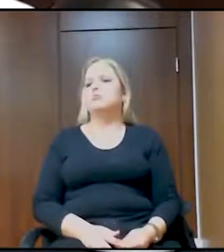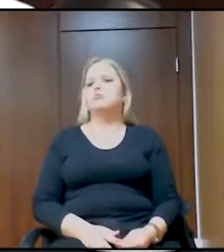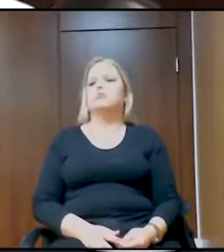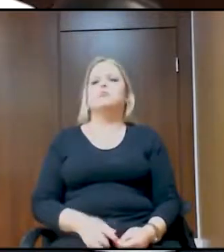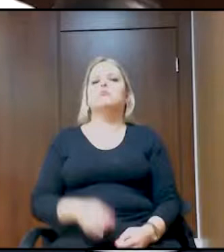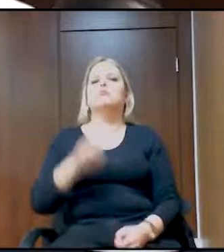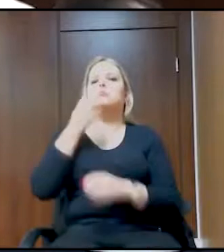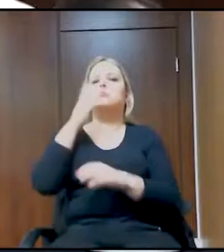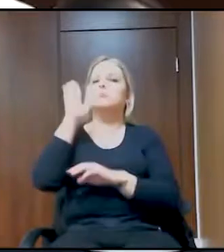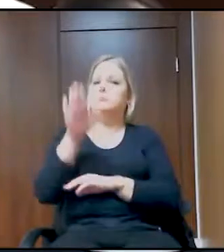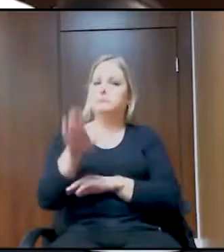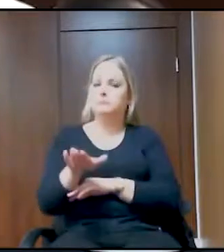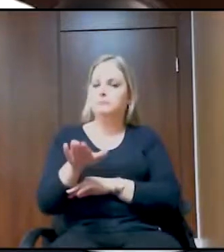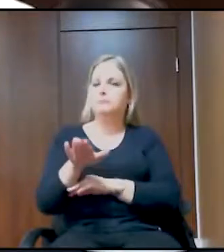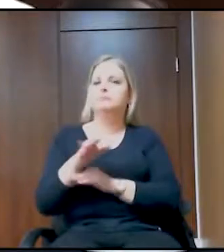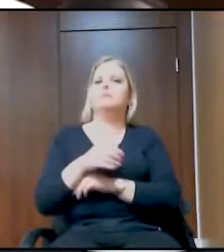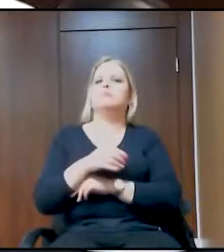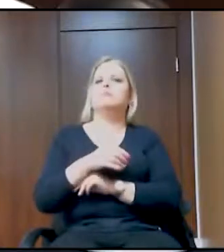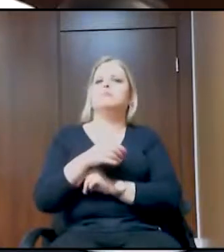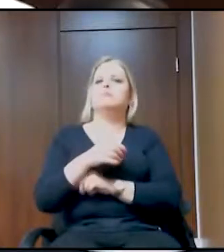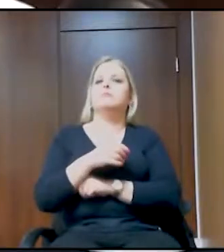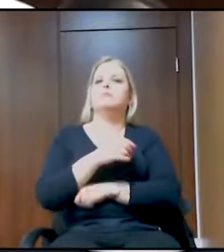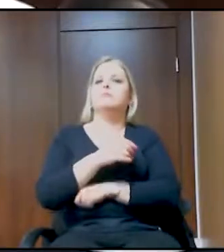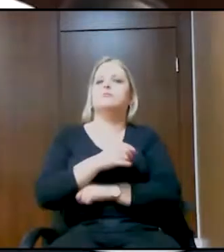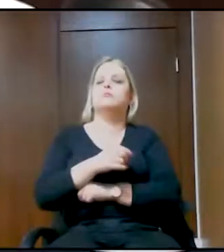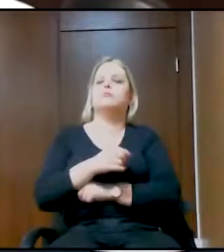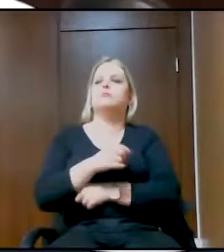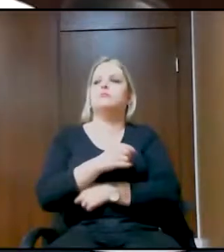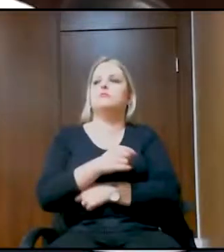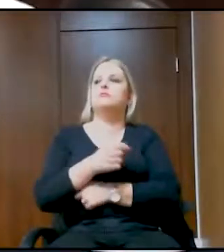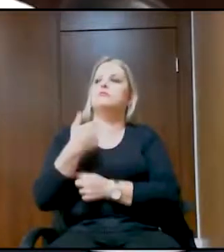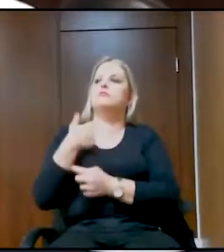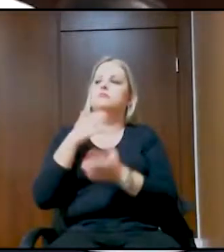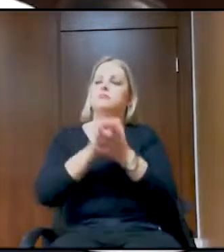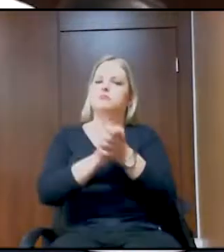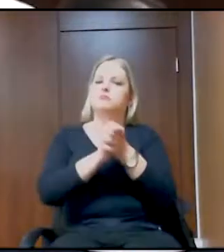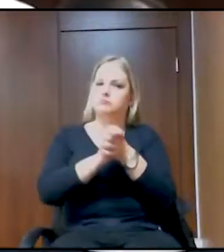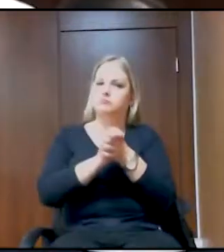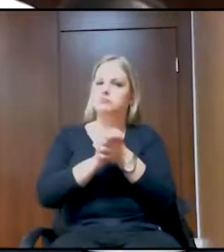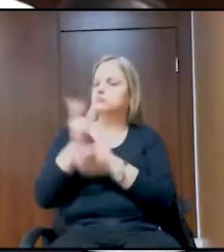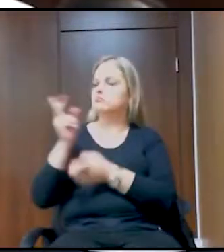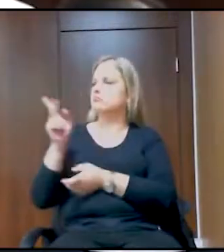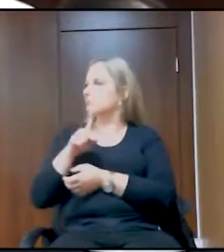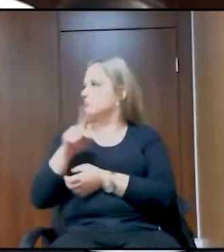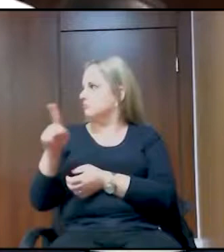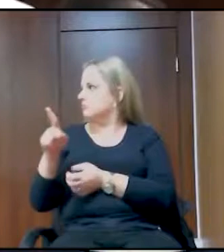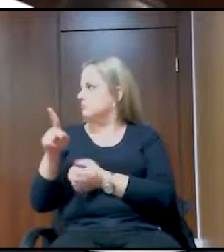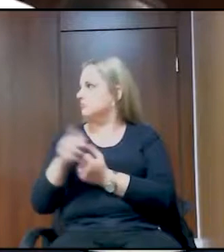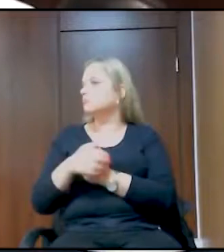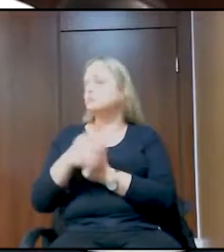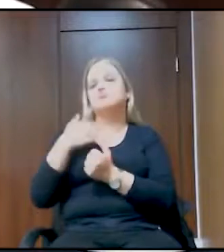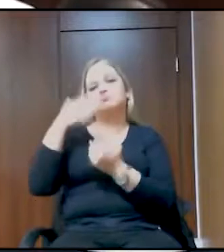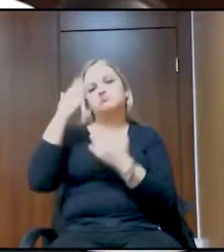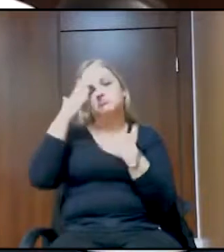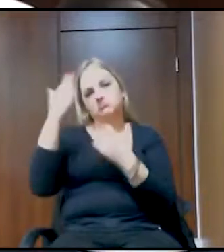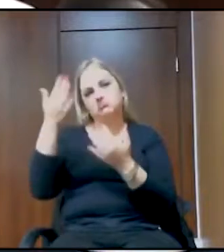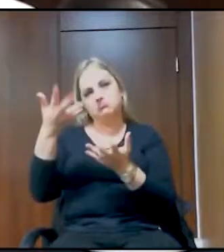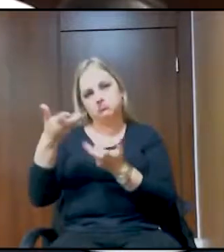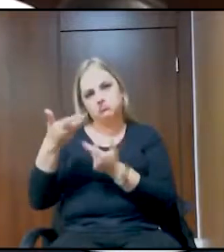Boa tarde a todos. Primeiro, saudar a Defensoria Pública e agradecer o